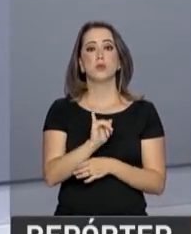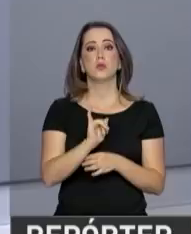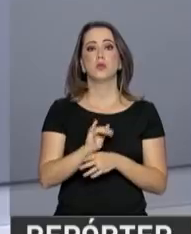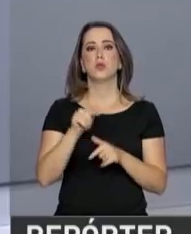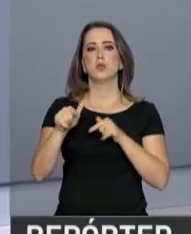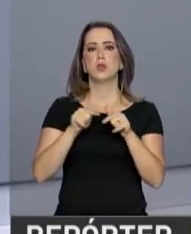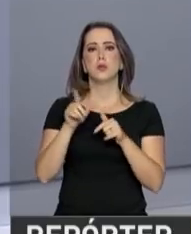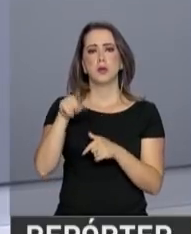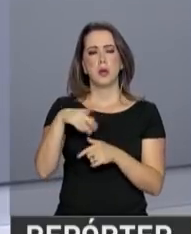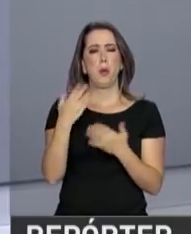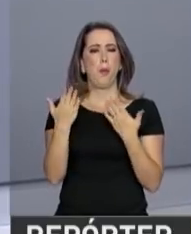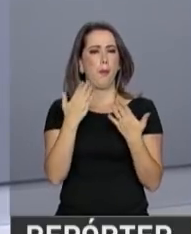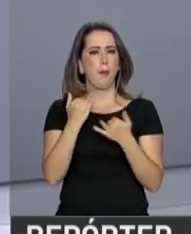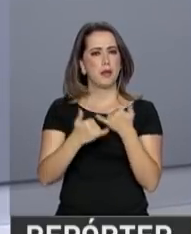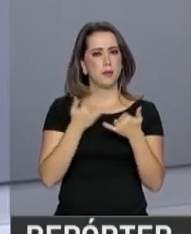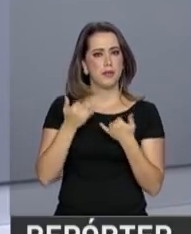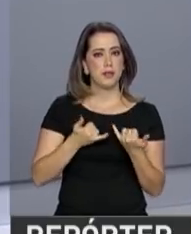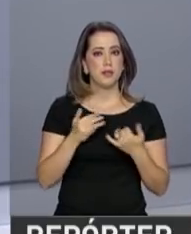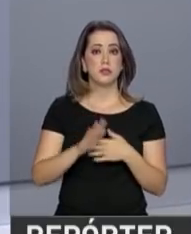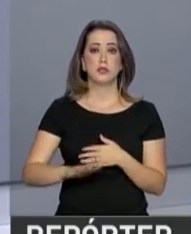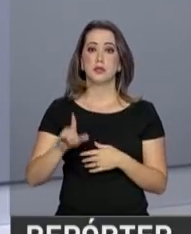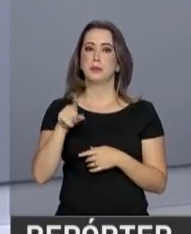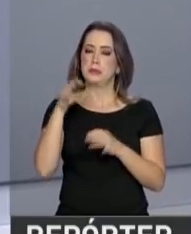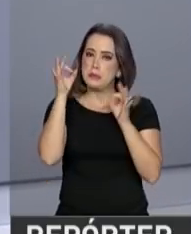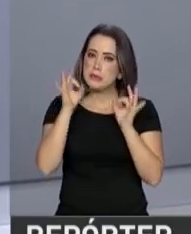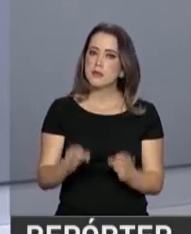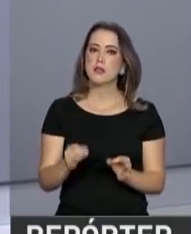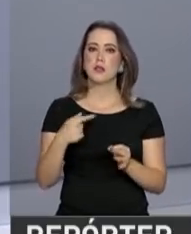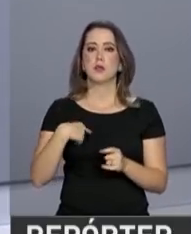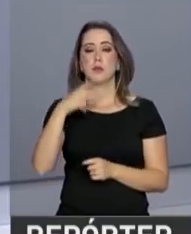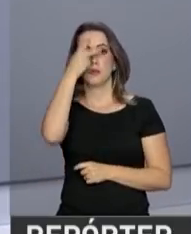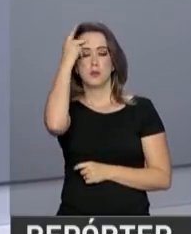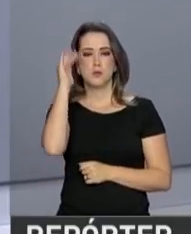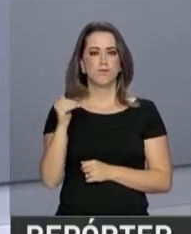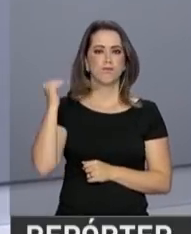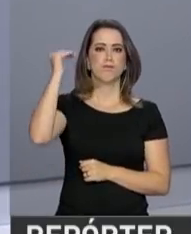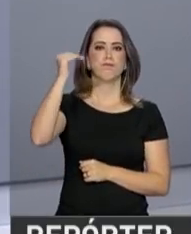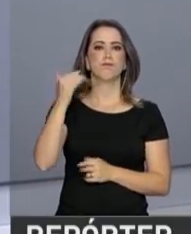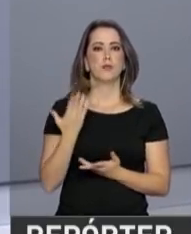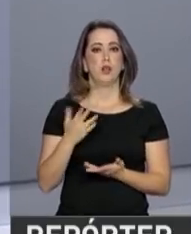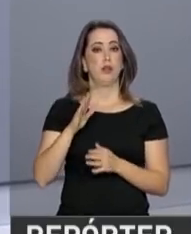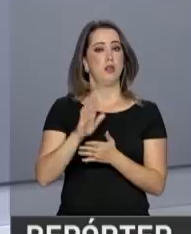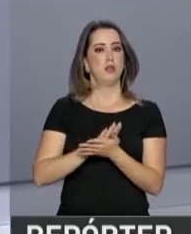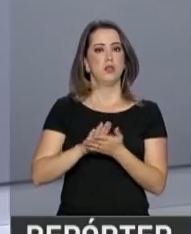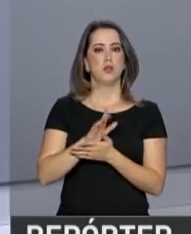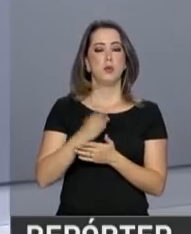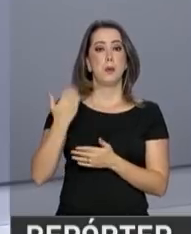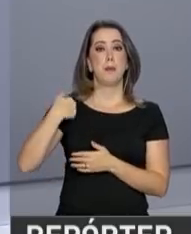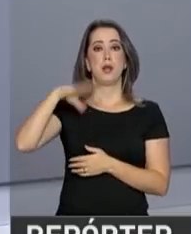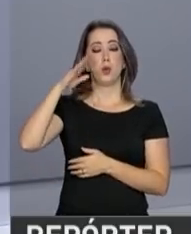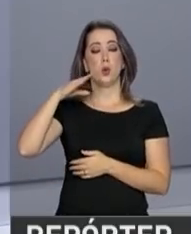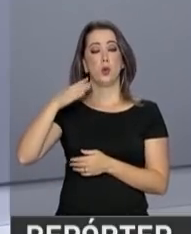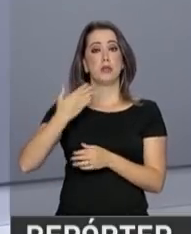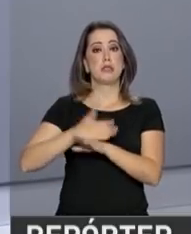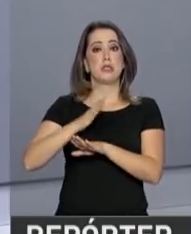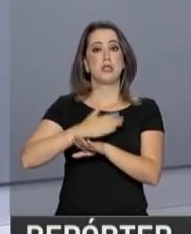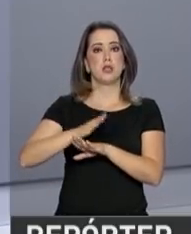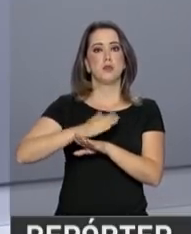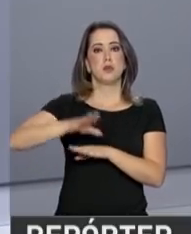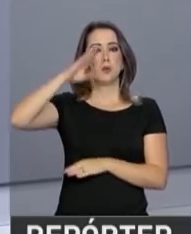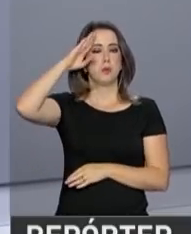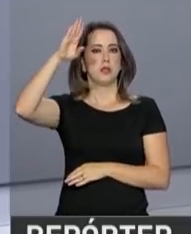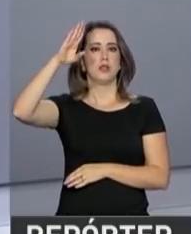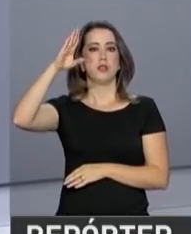princípio parece uma brincadeira de criança, mas é coisa séria, coisa de gente grande. Nada mais do que o maior treinamento militar simulado